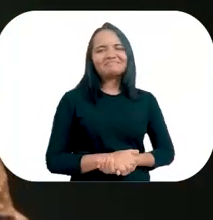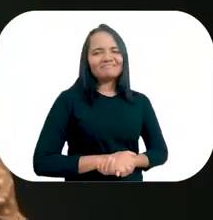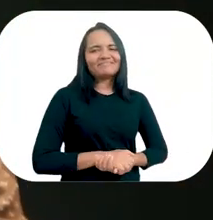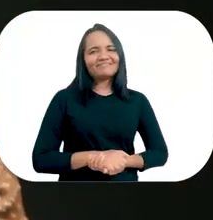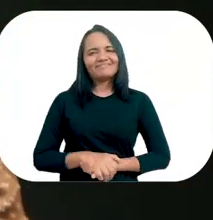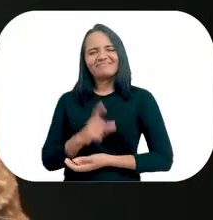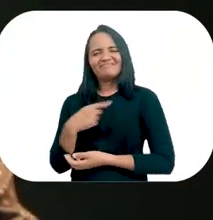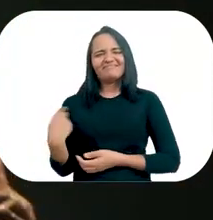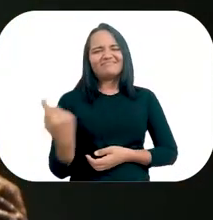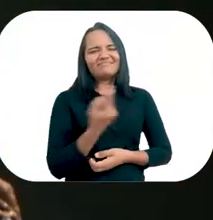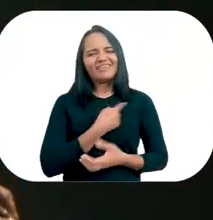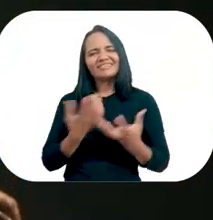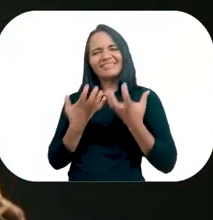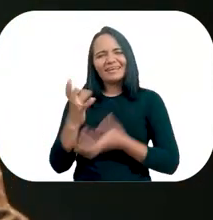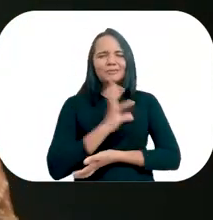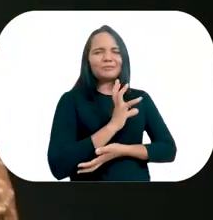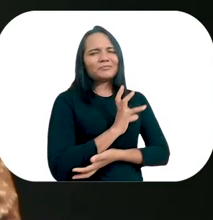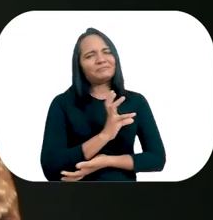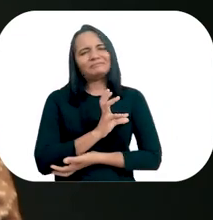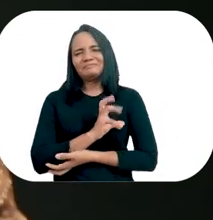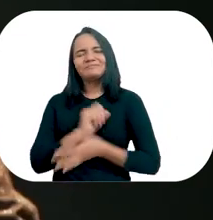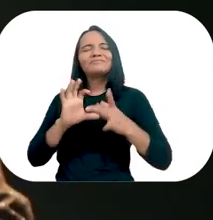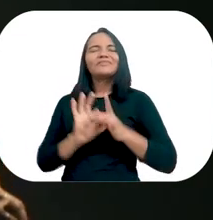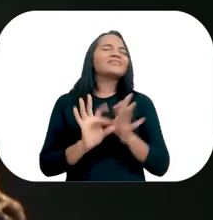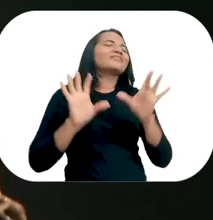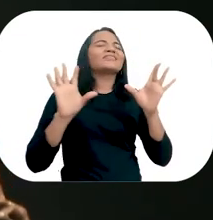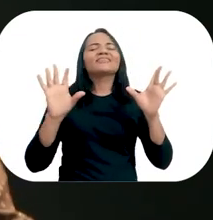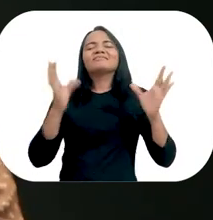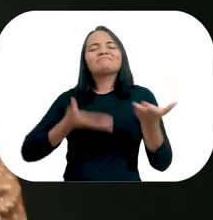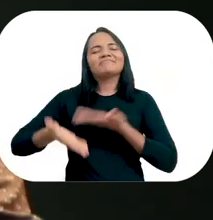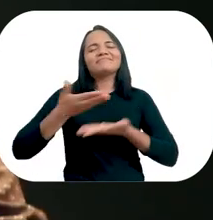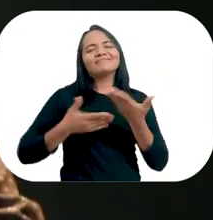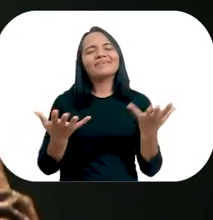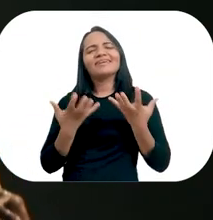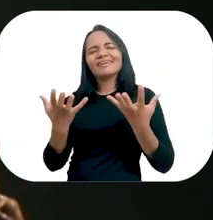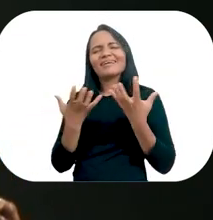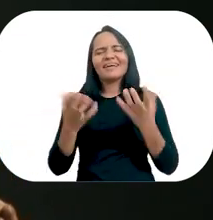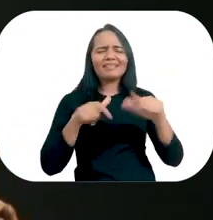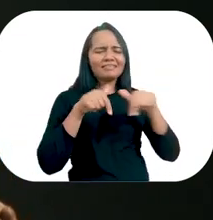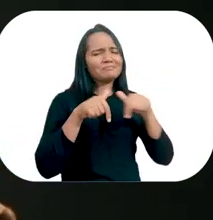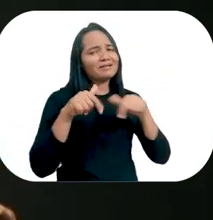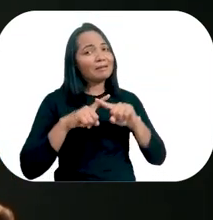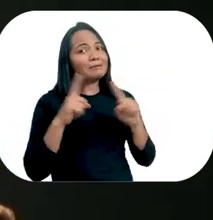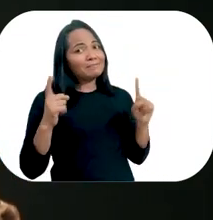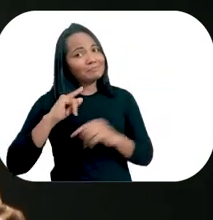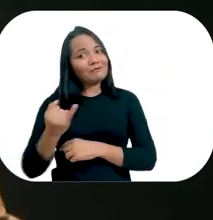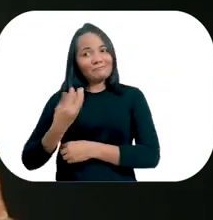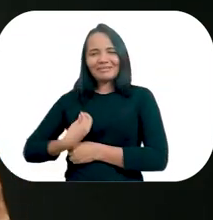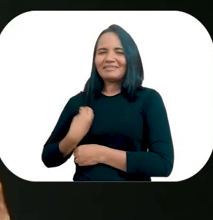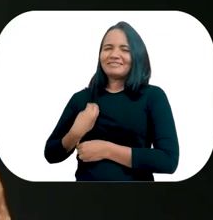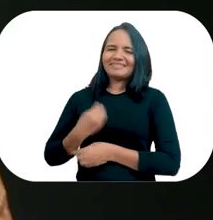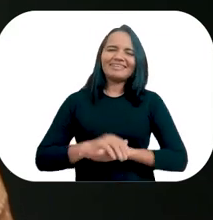A gente quer valer o nosso amor, a gente quer valer nosso suor,